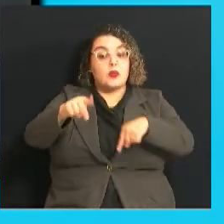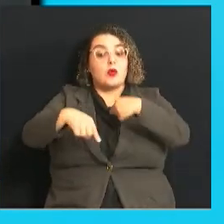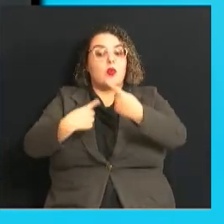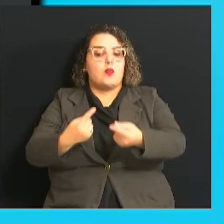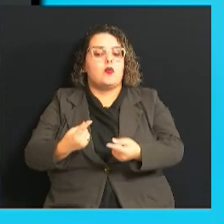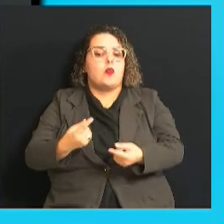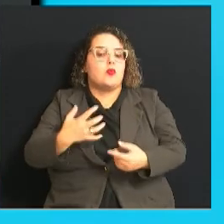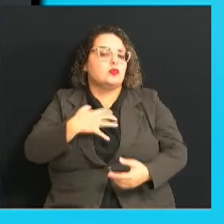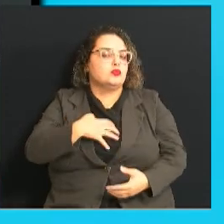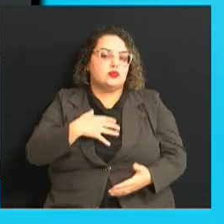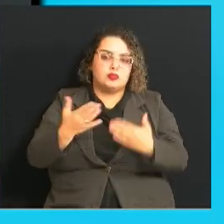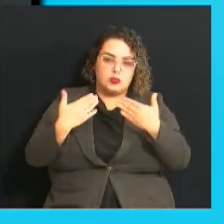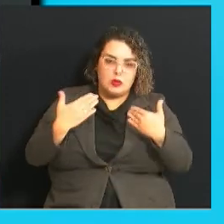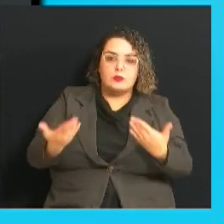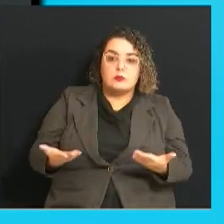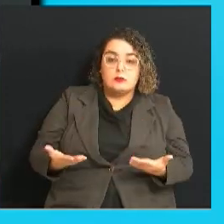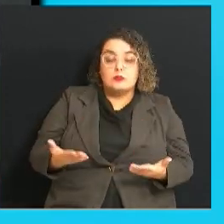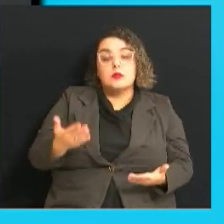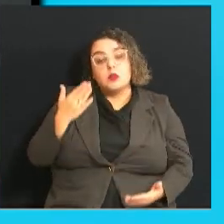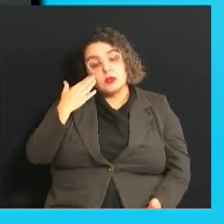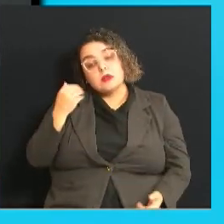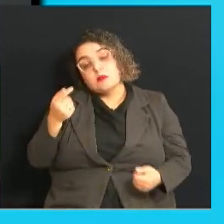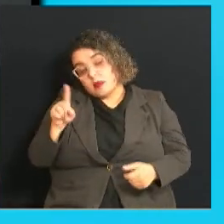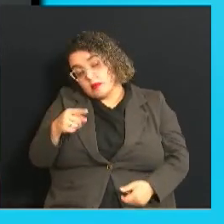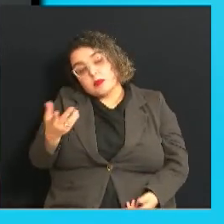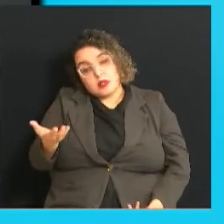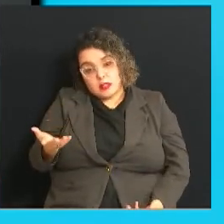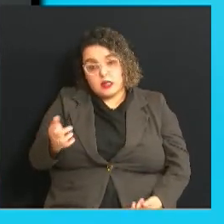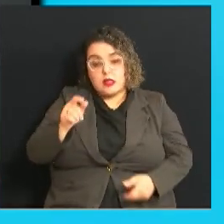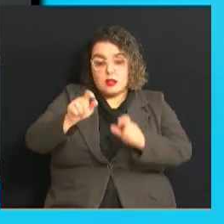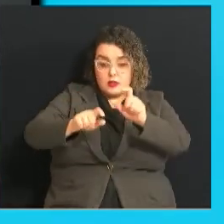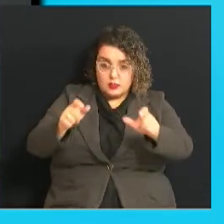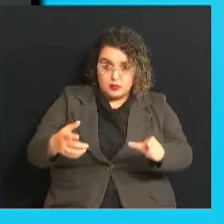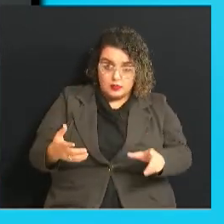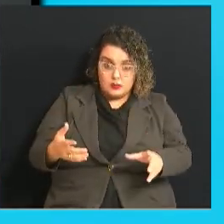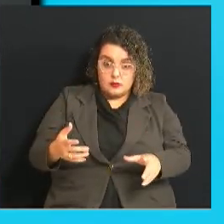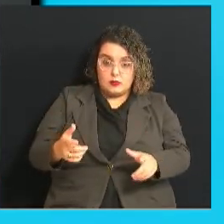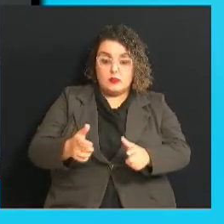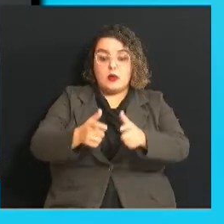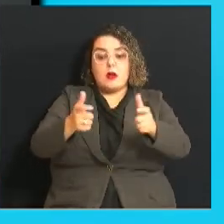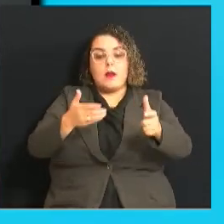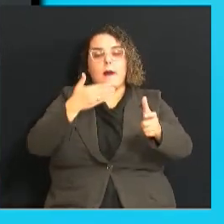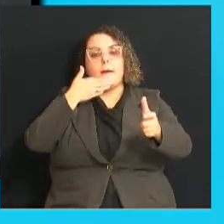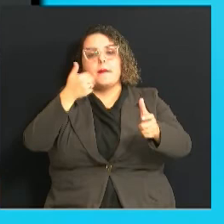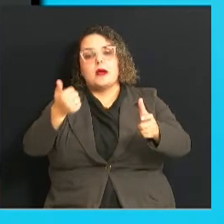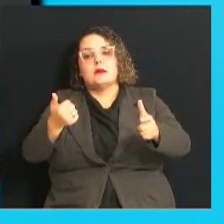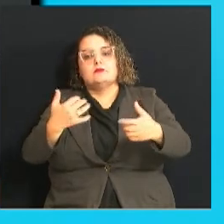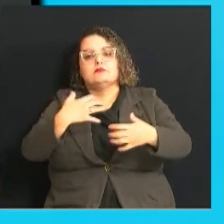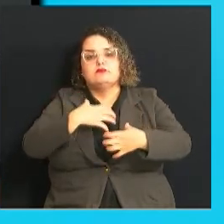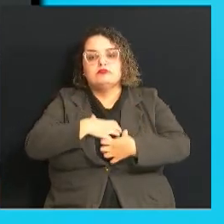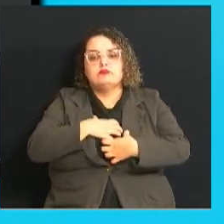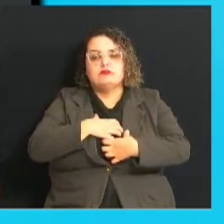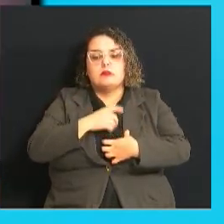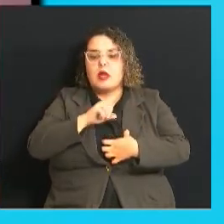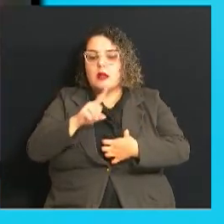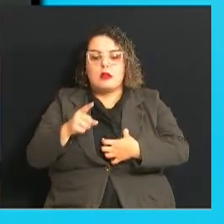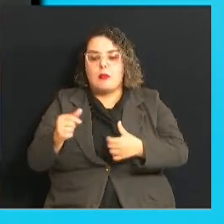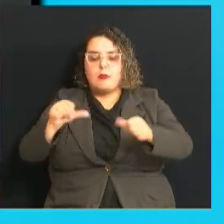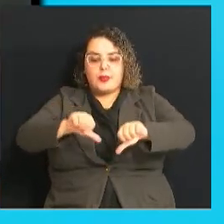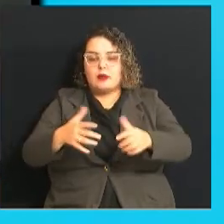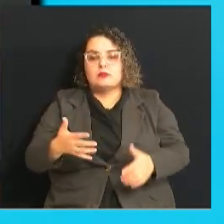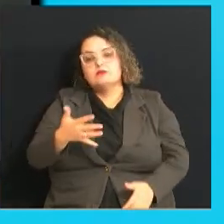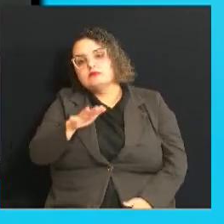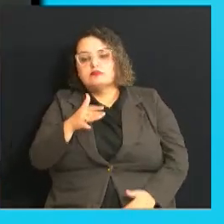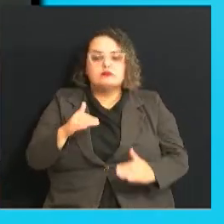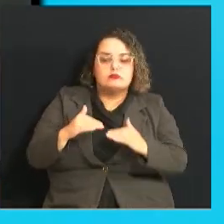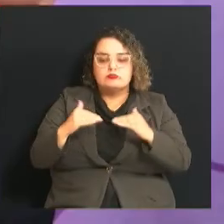Mas, por enquanto, o que a gente sabe é isso. Que as pessoas, uma boa parte melhora, e esses sintomas, eles não pioram, eles ficam mais ou menos